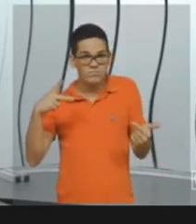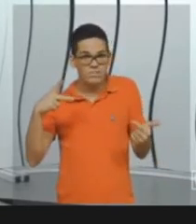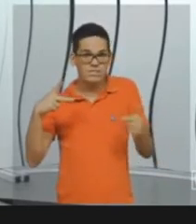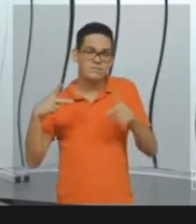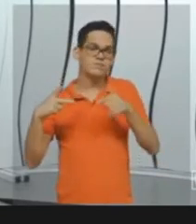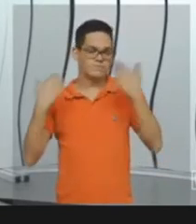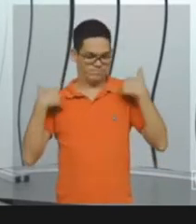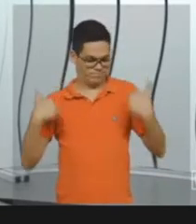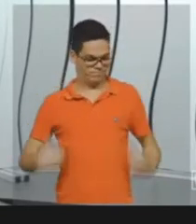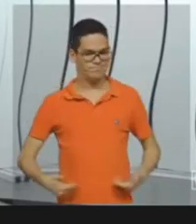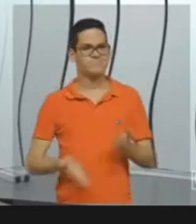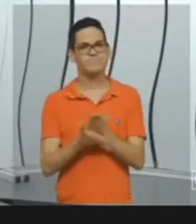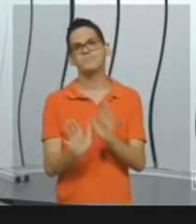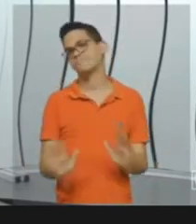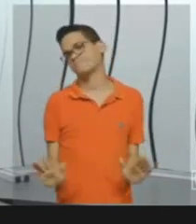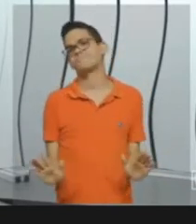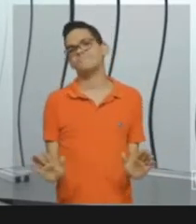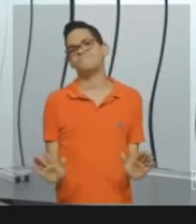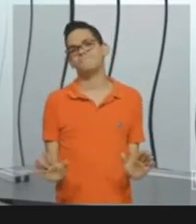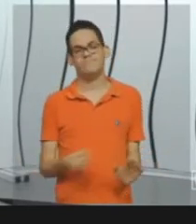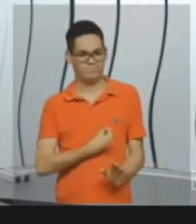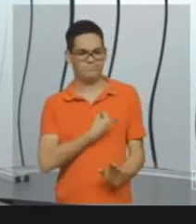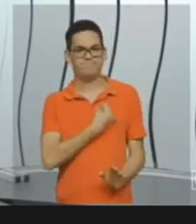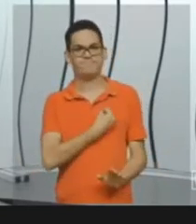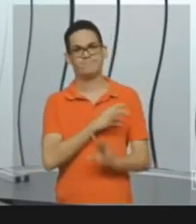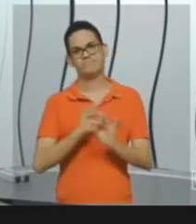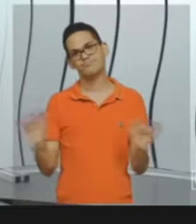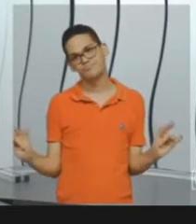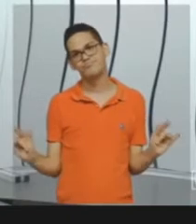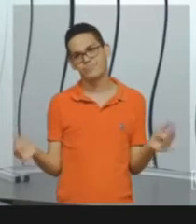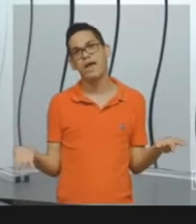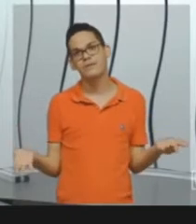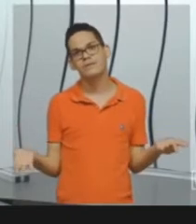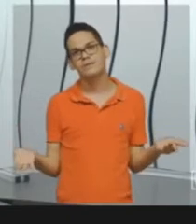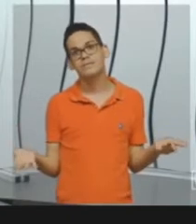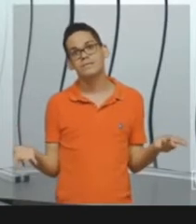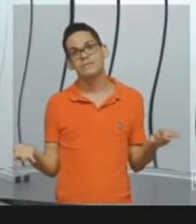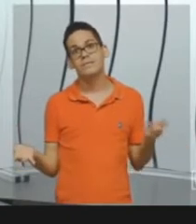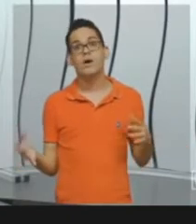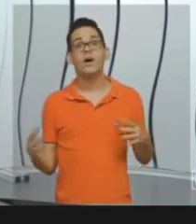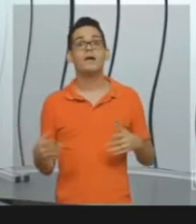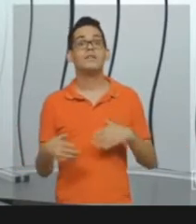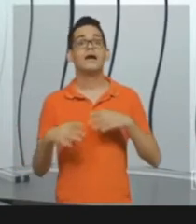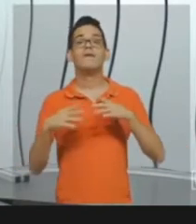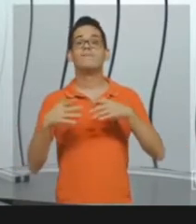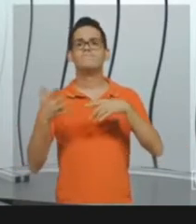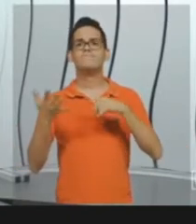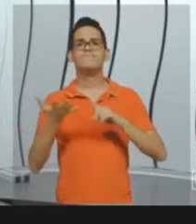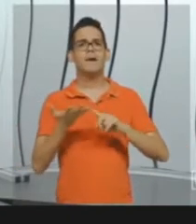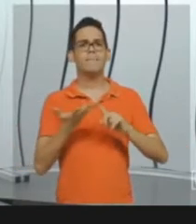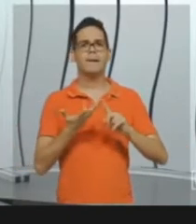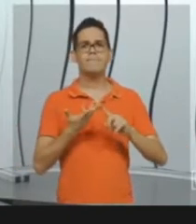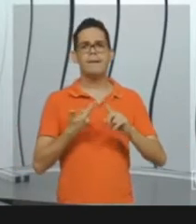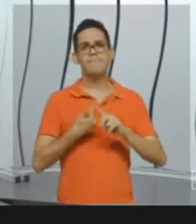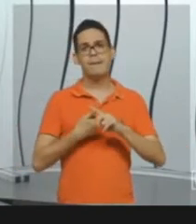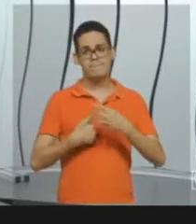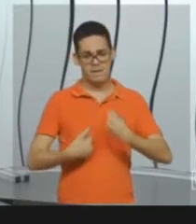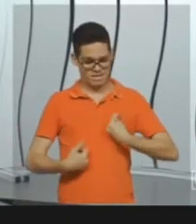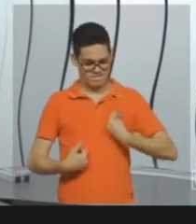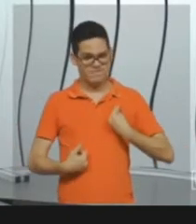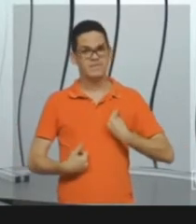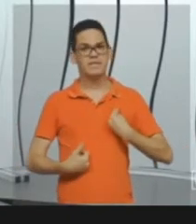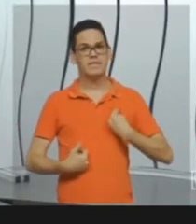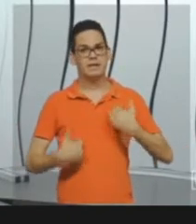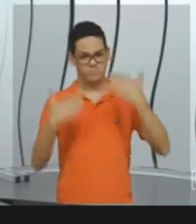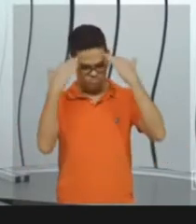nosso corpo, nós não funcionamos. Não tem como existir. Várias funções do nosso organismo ocorrem por sinais